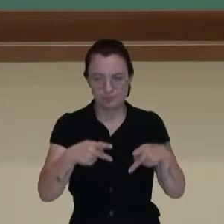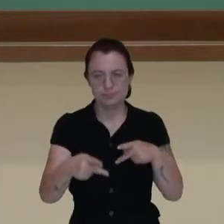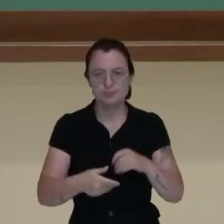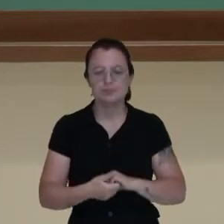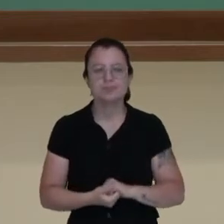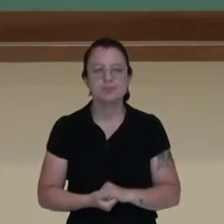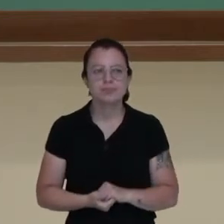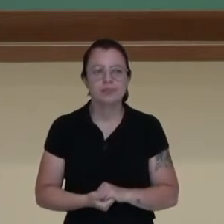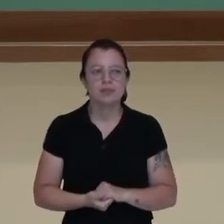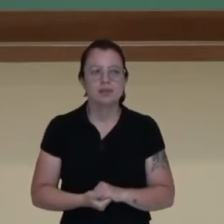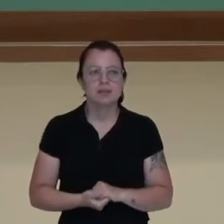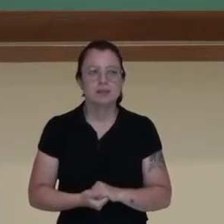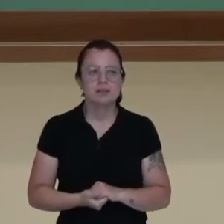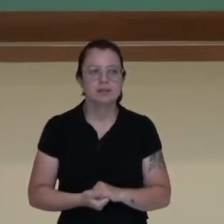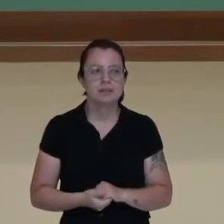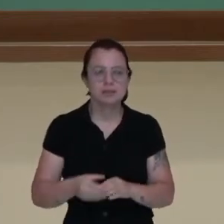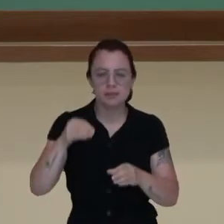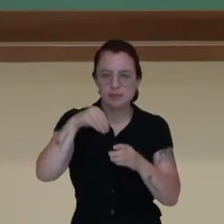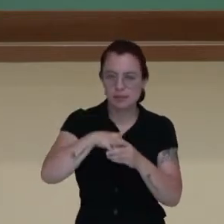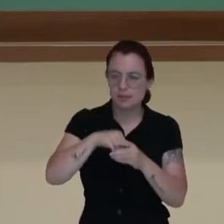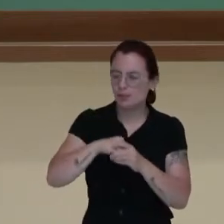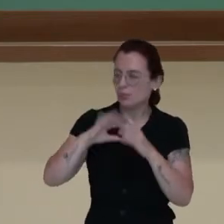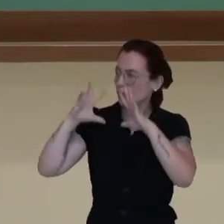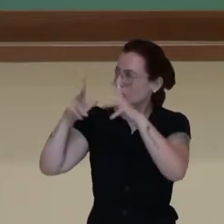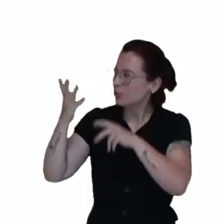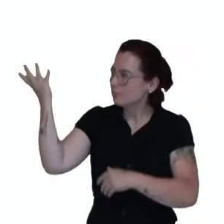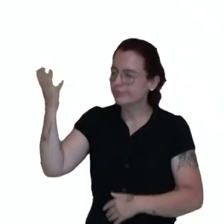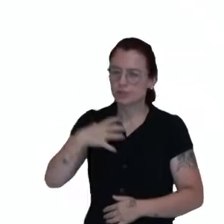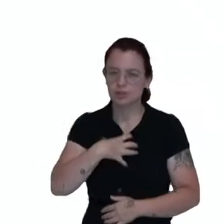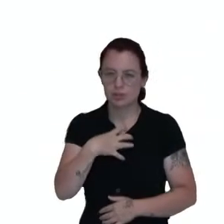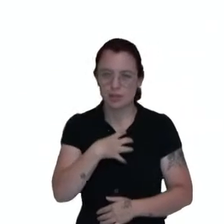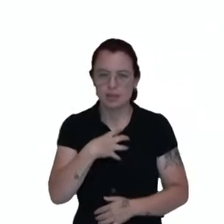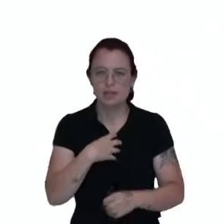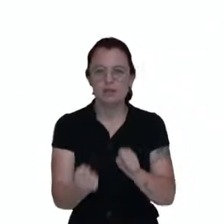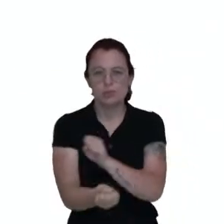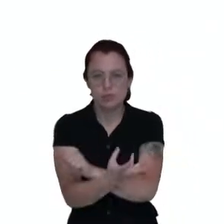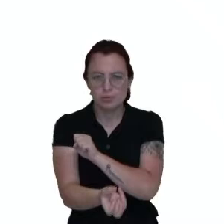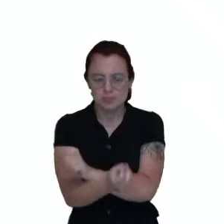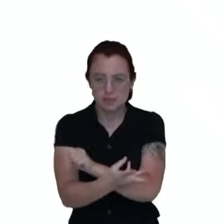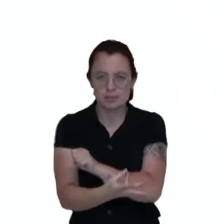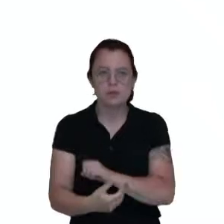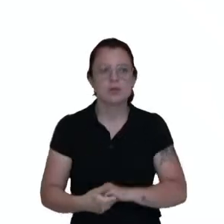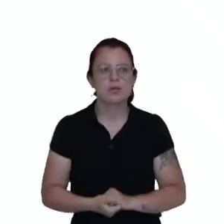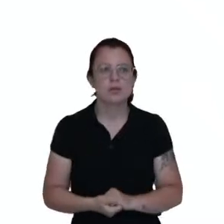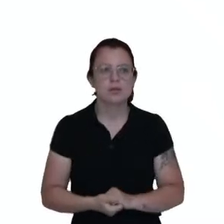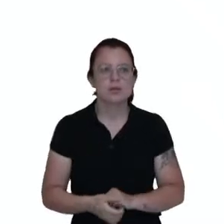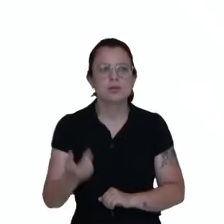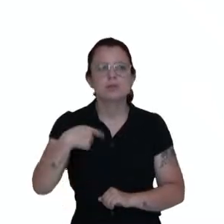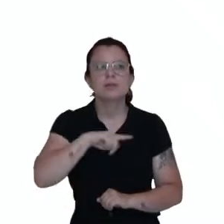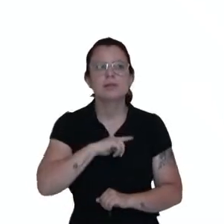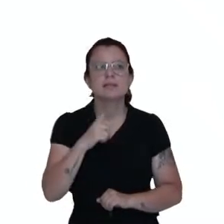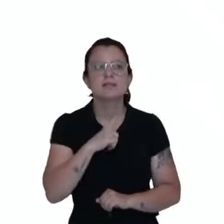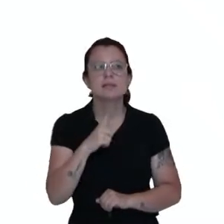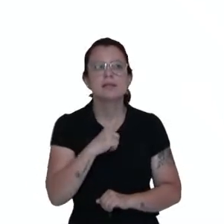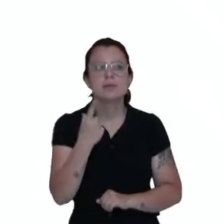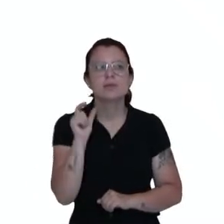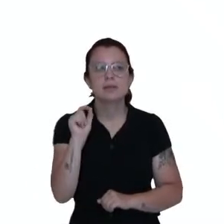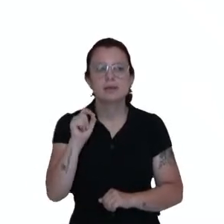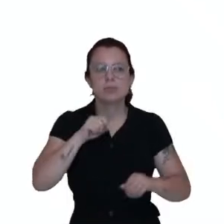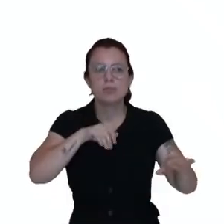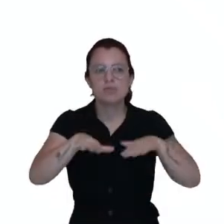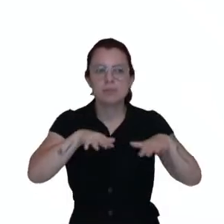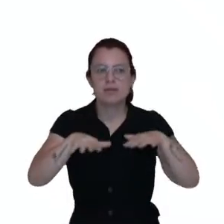da vez. Dentro de toda essa situação de corrupção que existia na Primeira República, a gente vai ver o movimento tenentista,